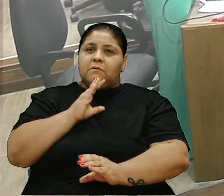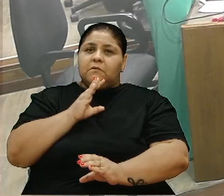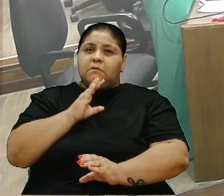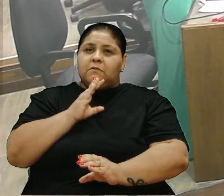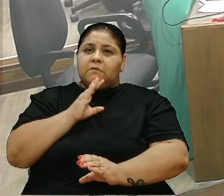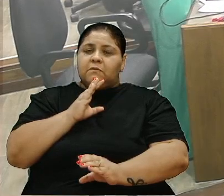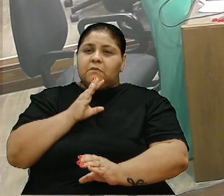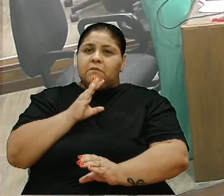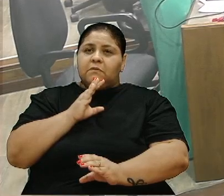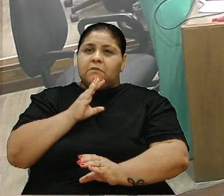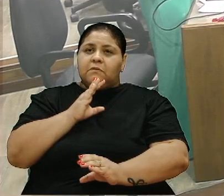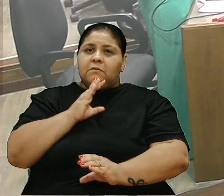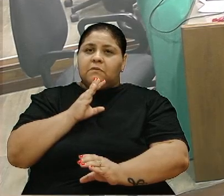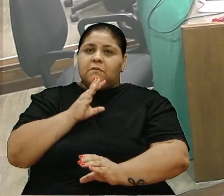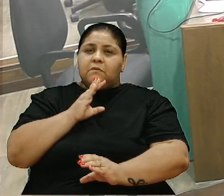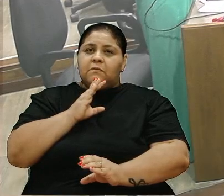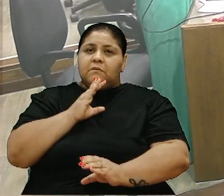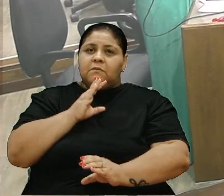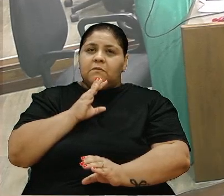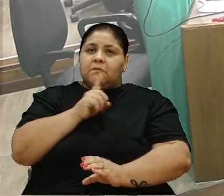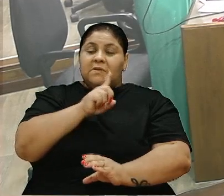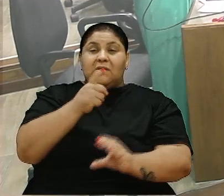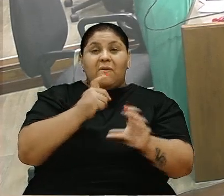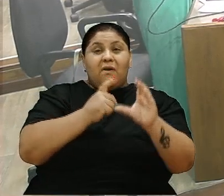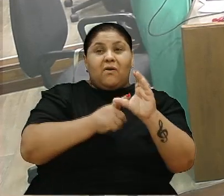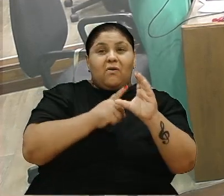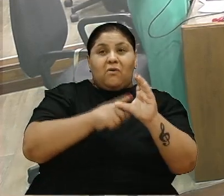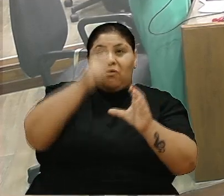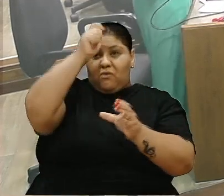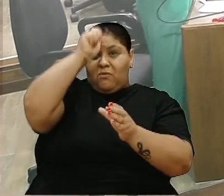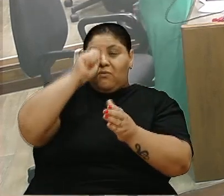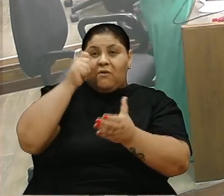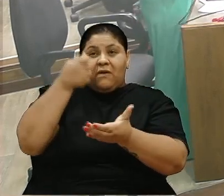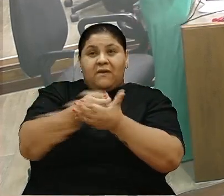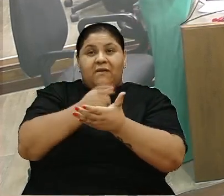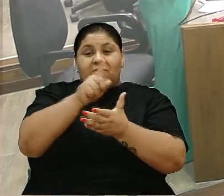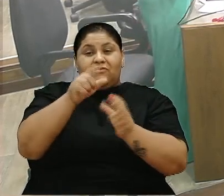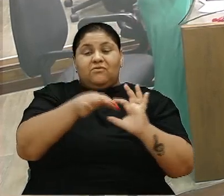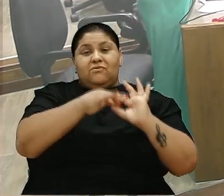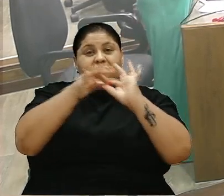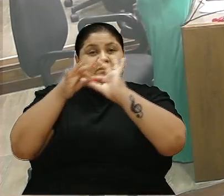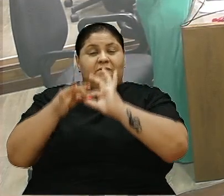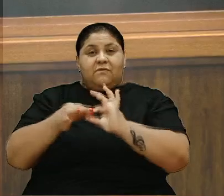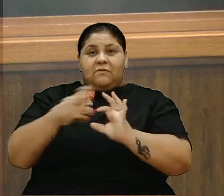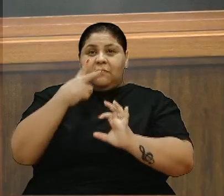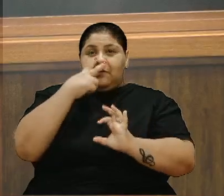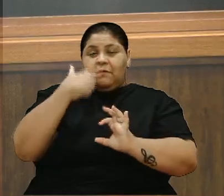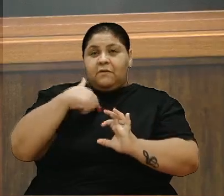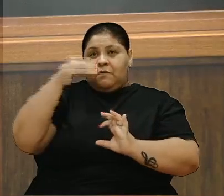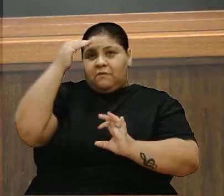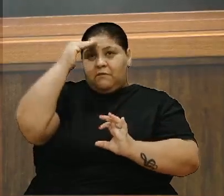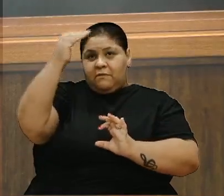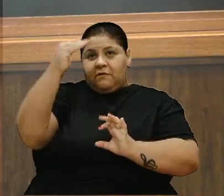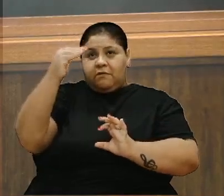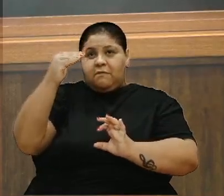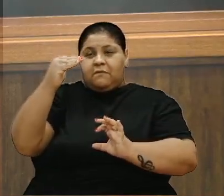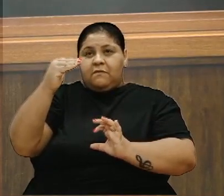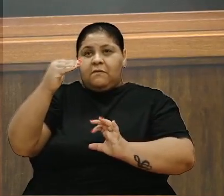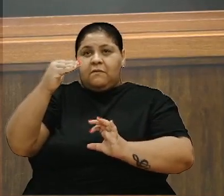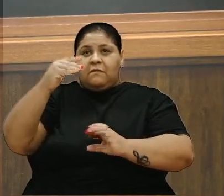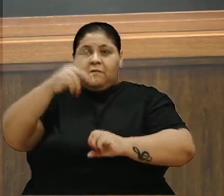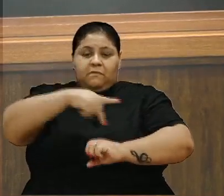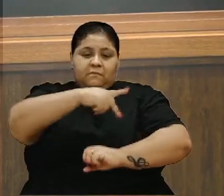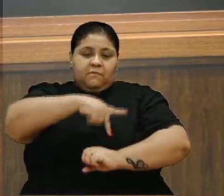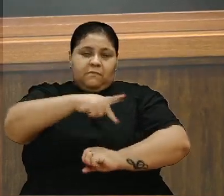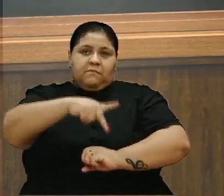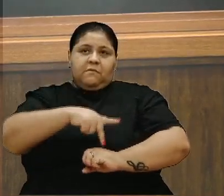quem não é comunista que é ateu. Então, isso não é uma vinculação direta, assim como eu respeito também os patriotas que vão